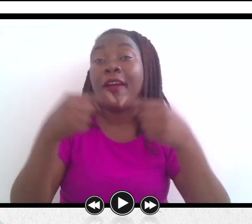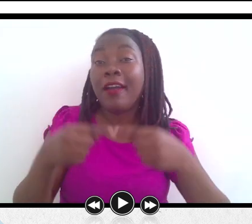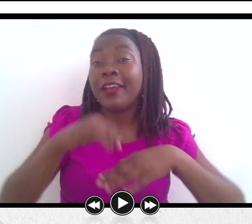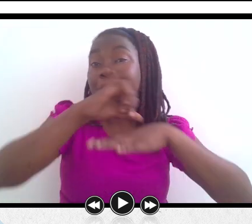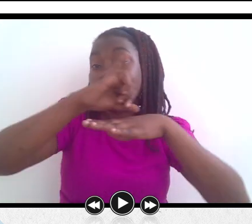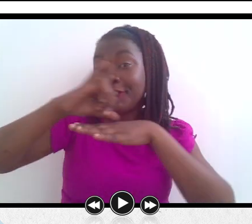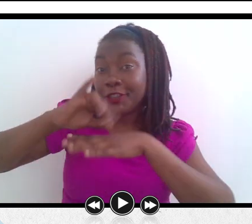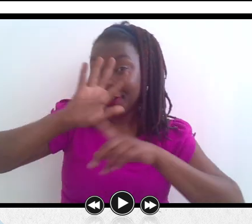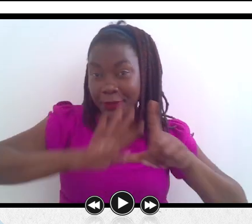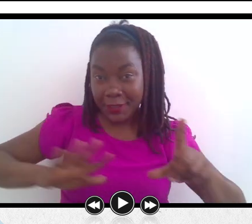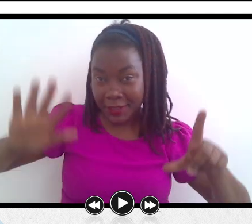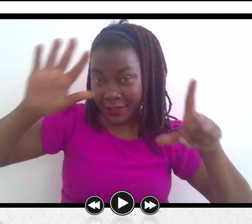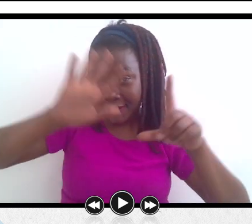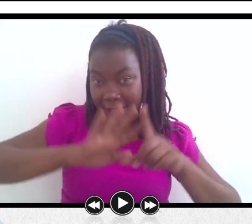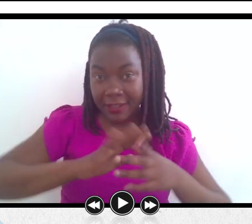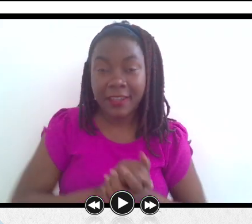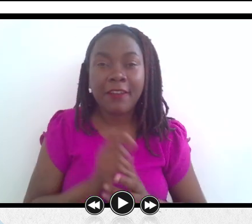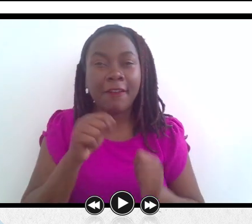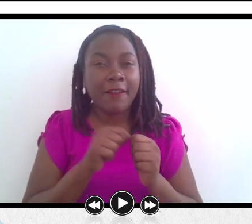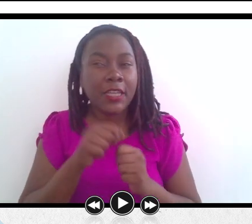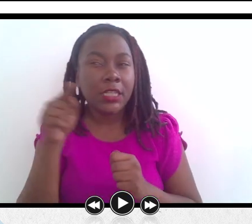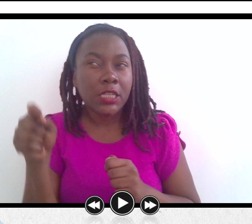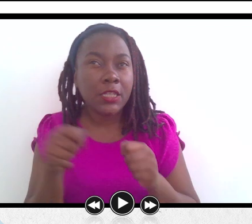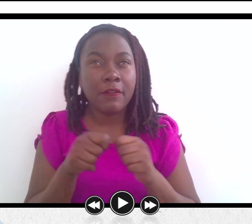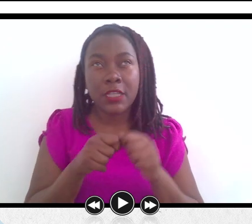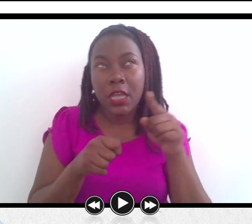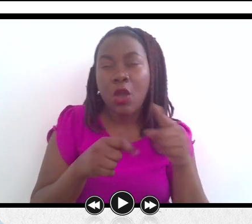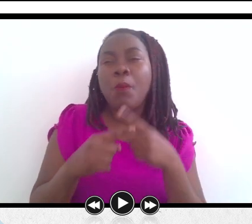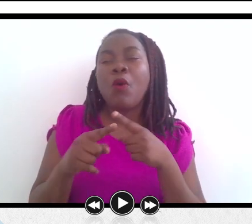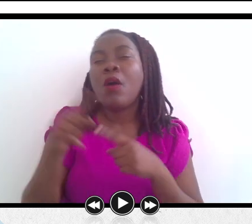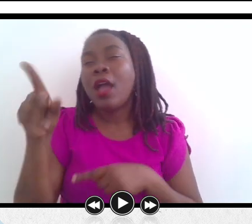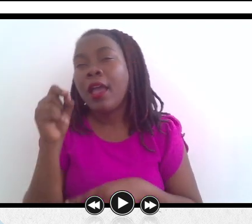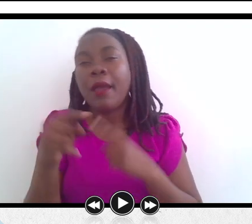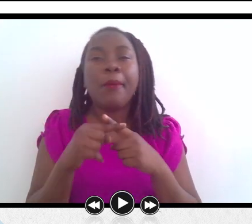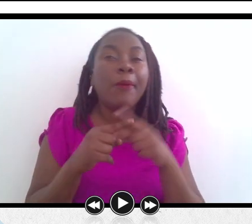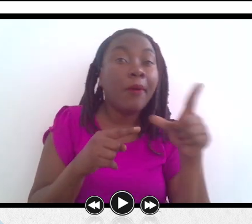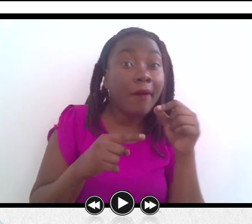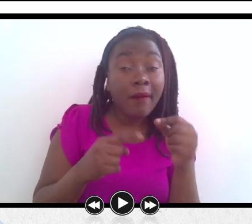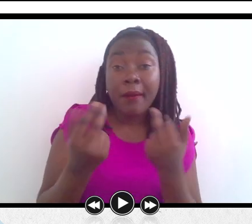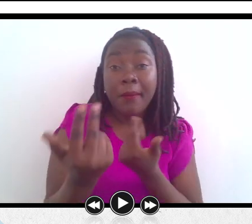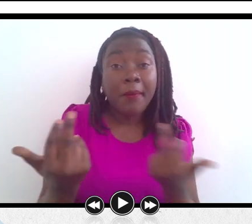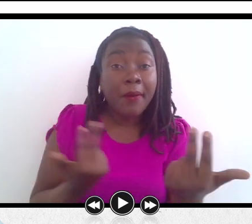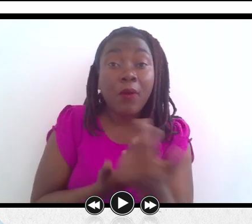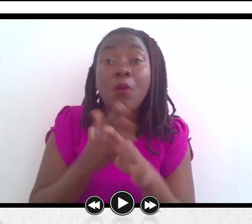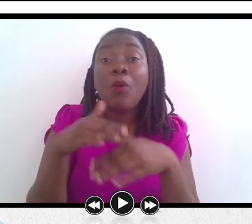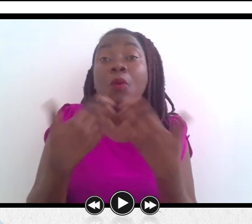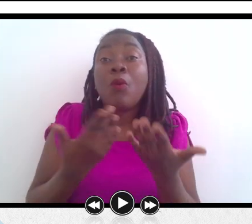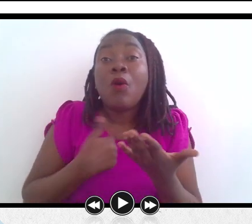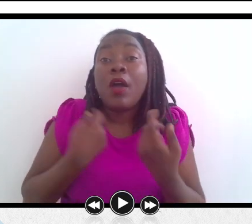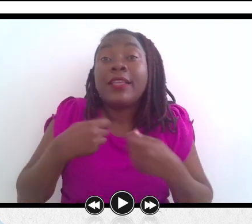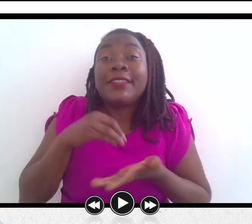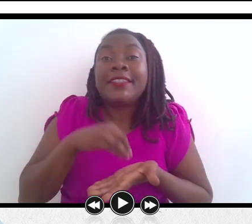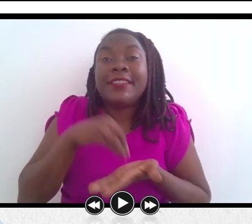eu gosto de DIC, não, tu escolhe isso baseado em diversos critérios, diversas alternativas, então o plano, ele também